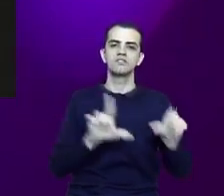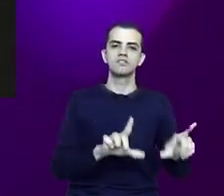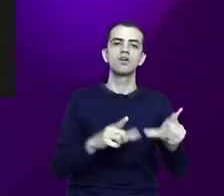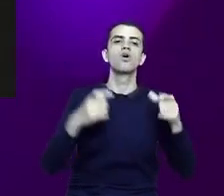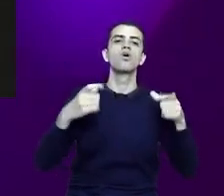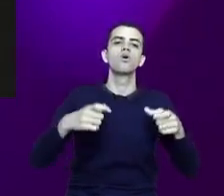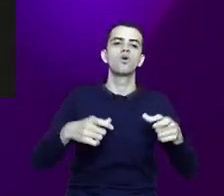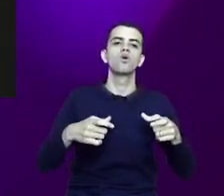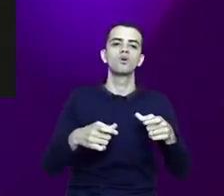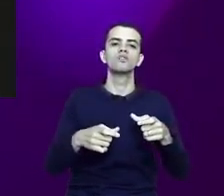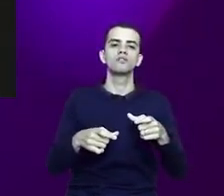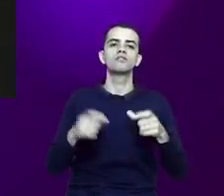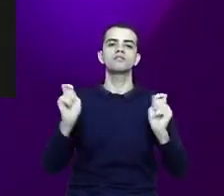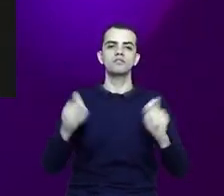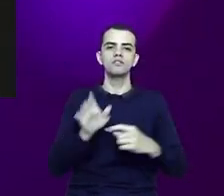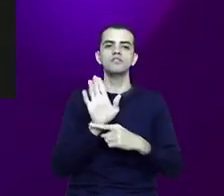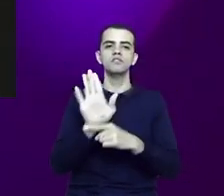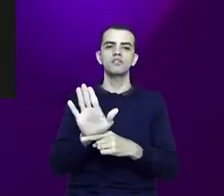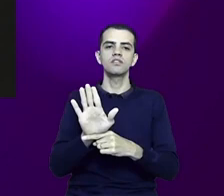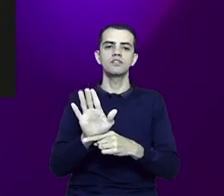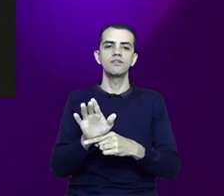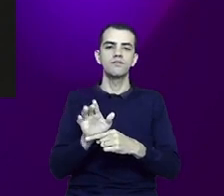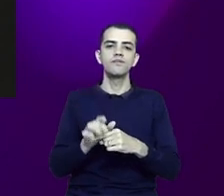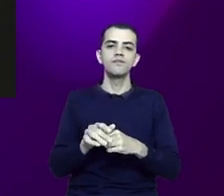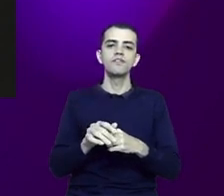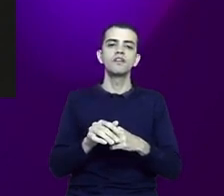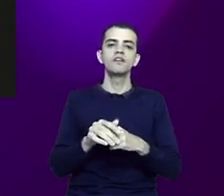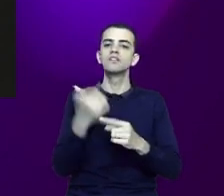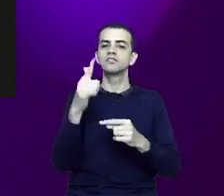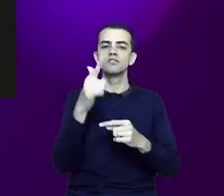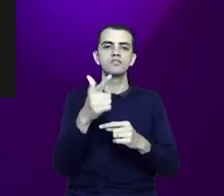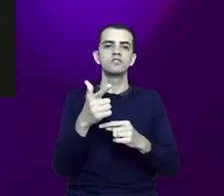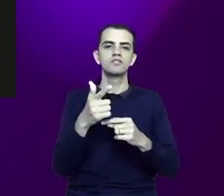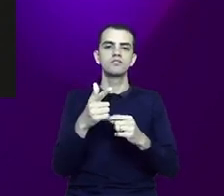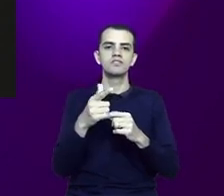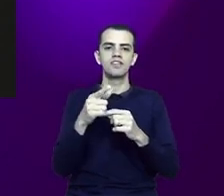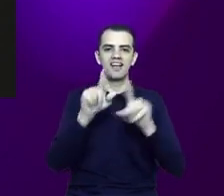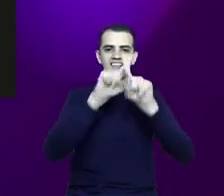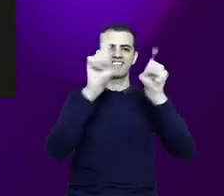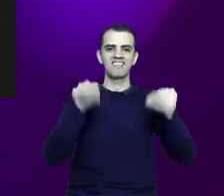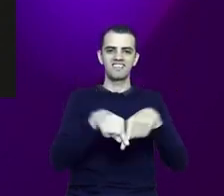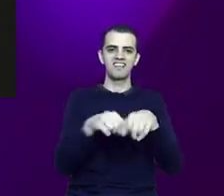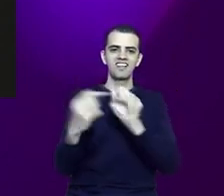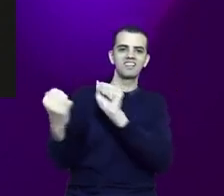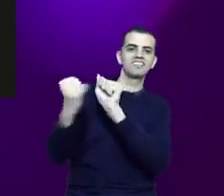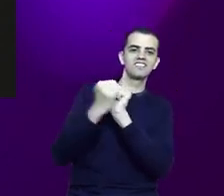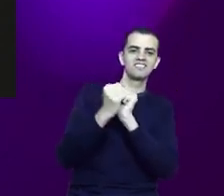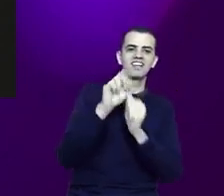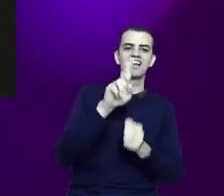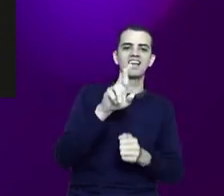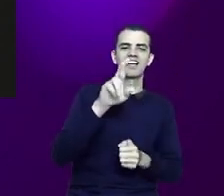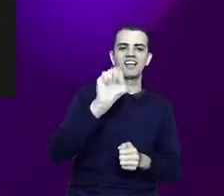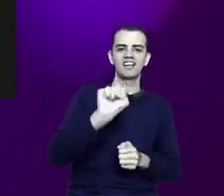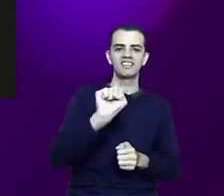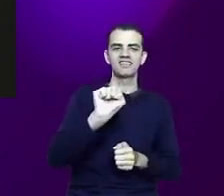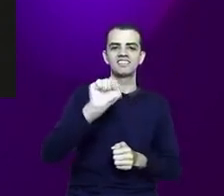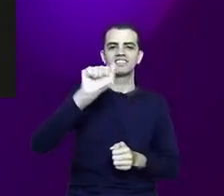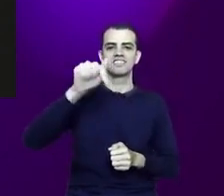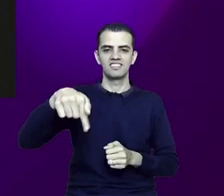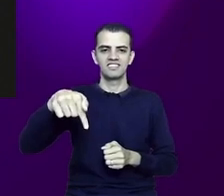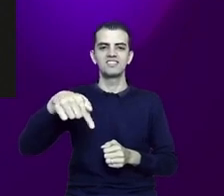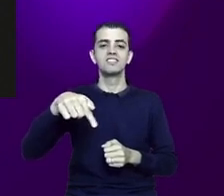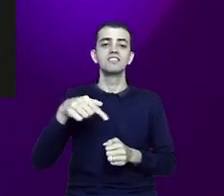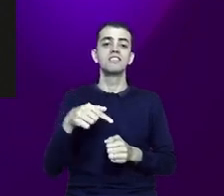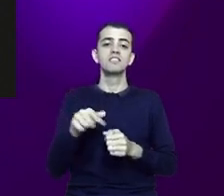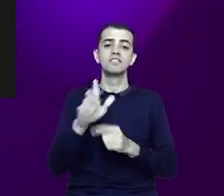as nossas telas de artroscopia com a ajuda dessa empresa, que é a empresa RSK, e a gente consegue fazer a cirurgia ao